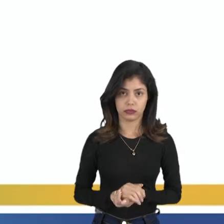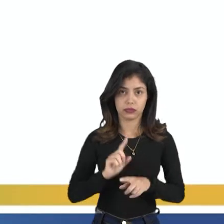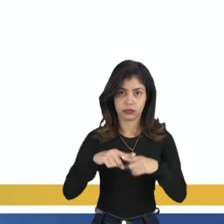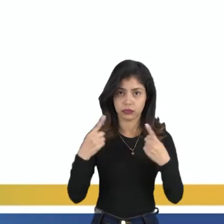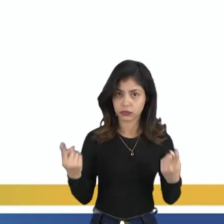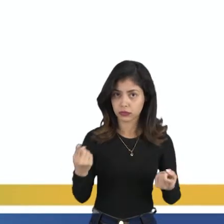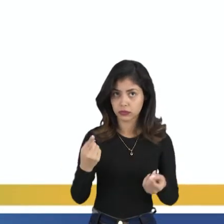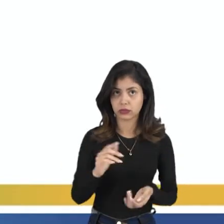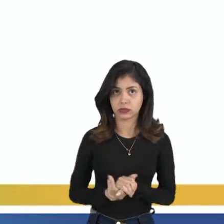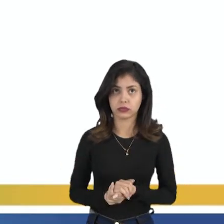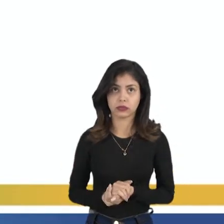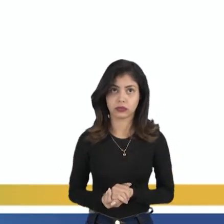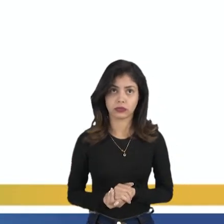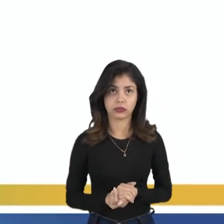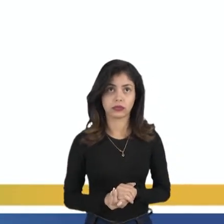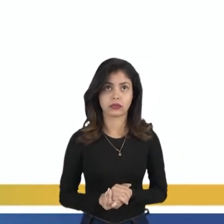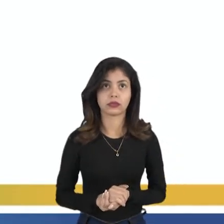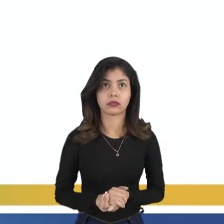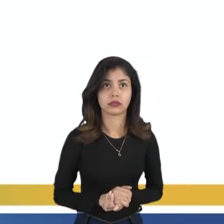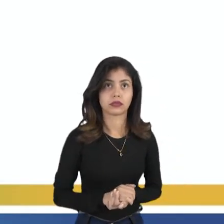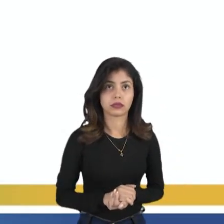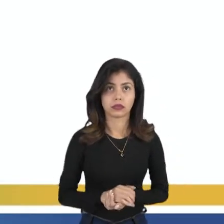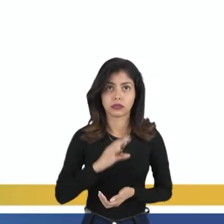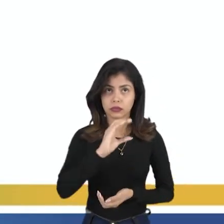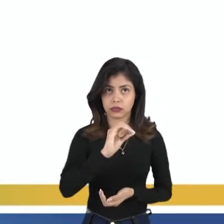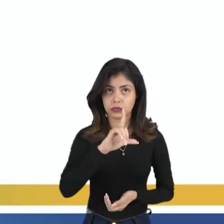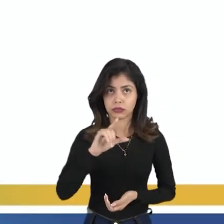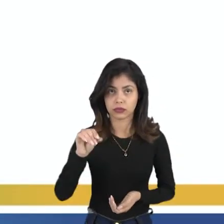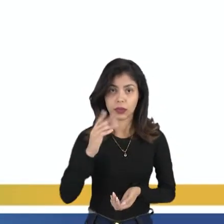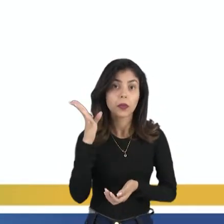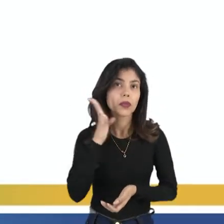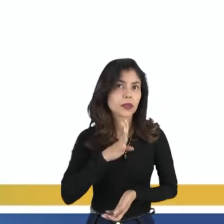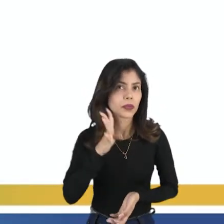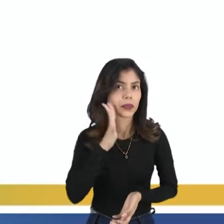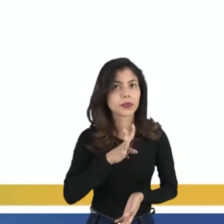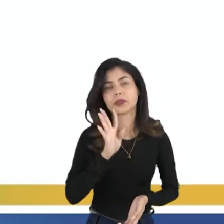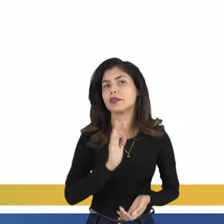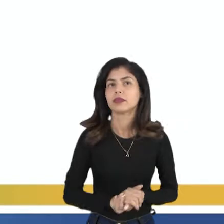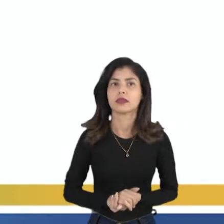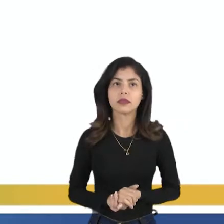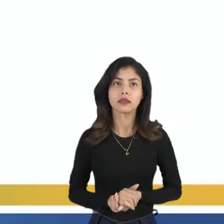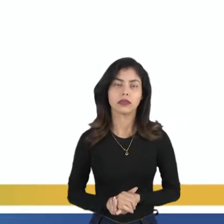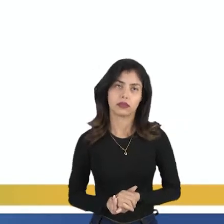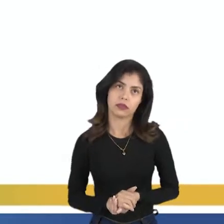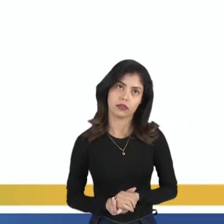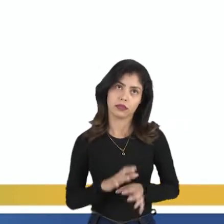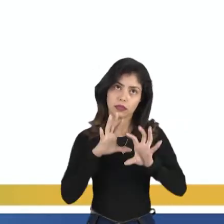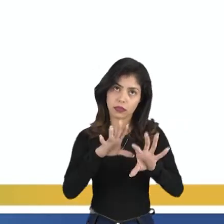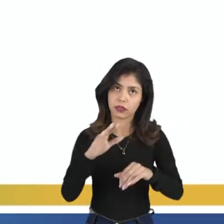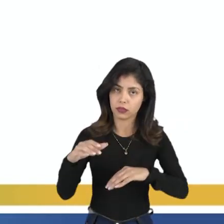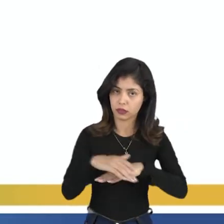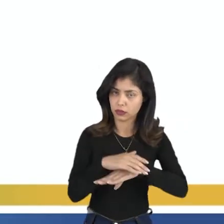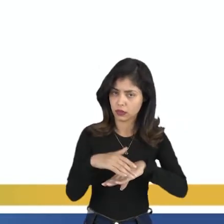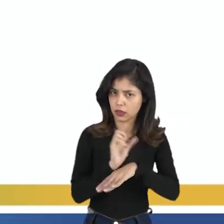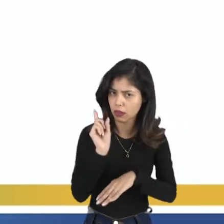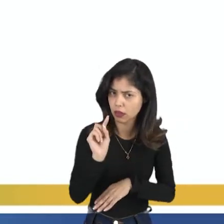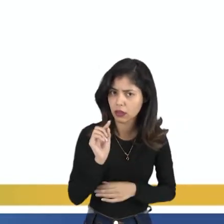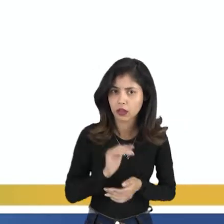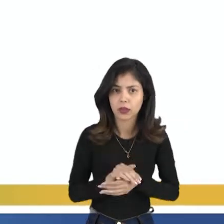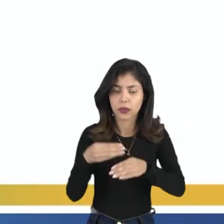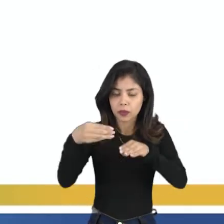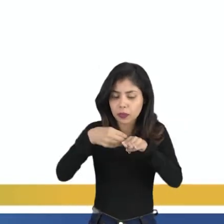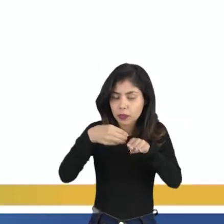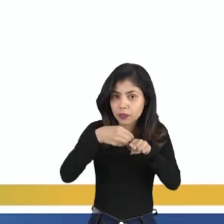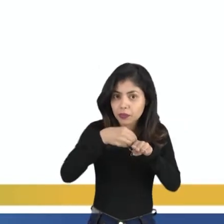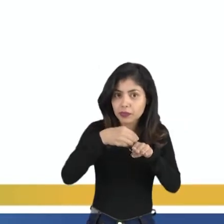O mais cool, também nós temos a interferência do inglês, o mais legal, né, deste tênis é que ele tem um